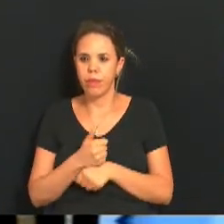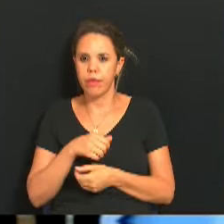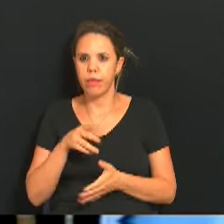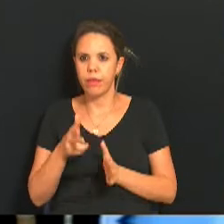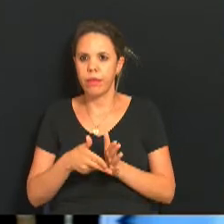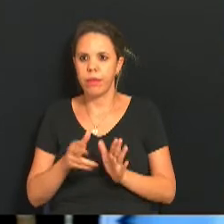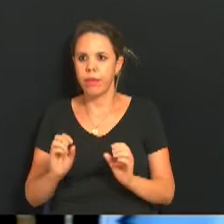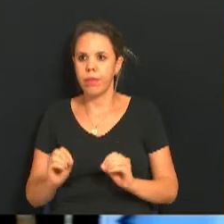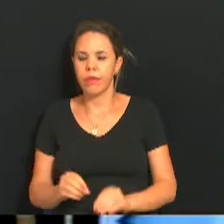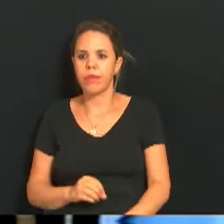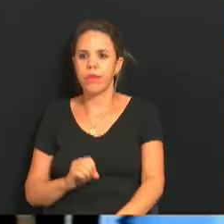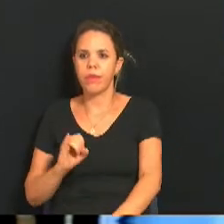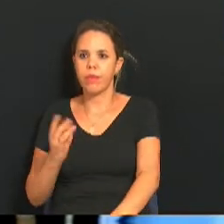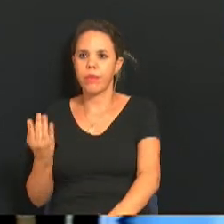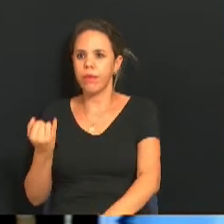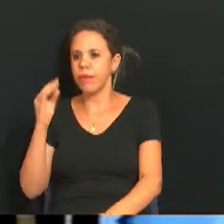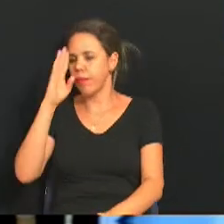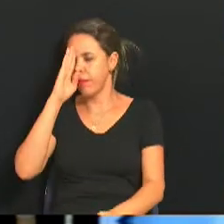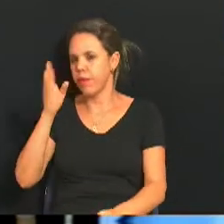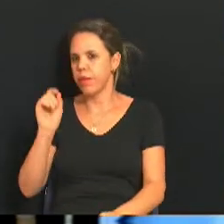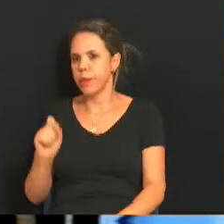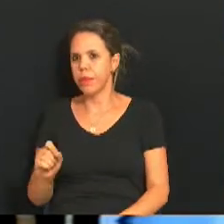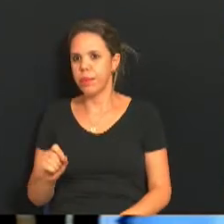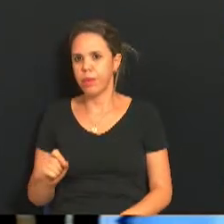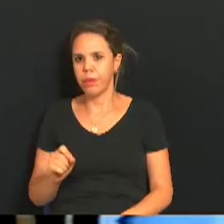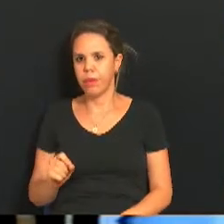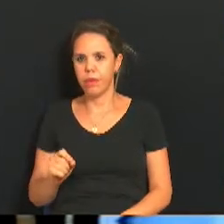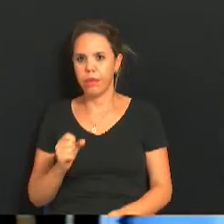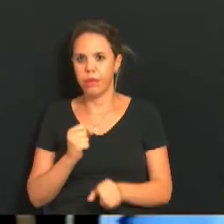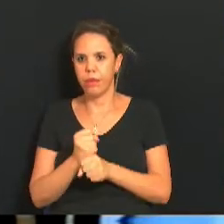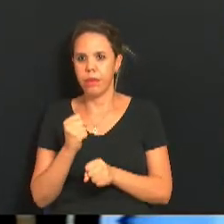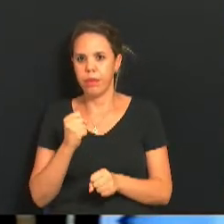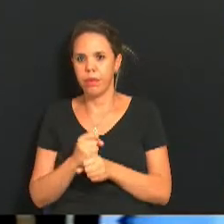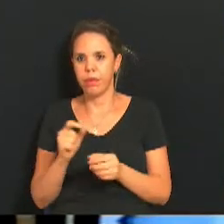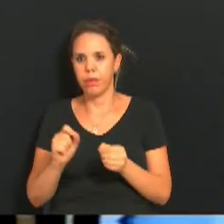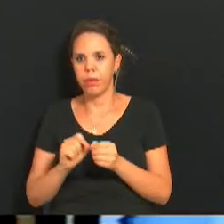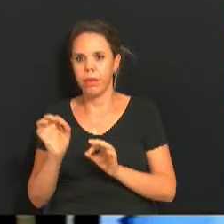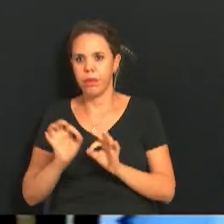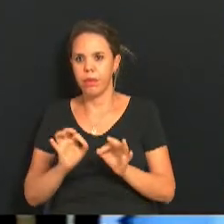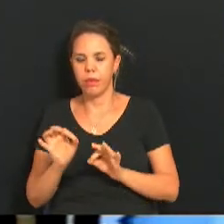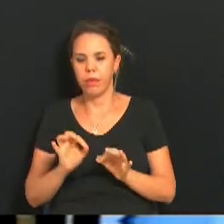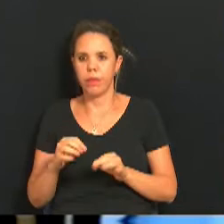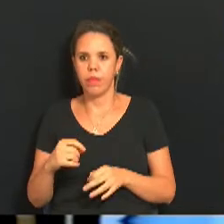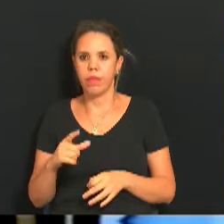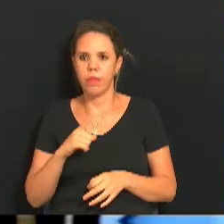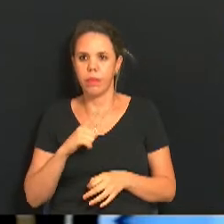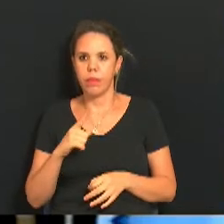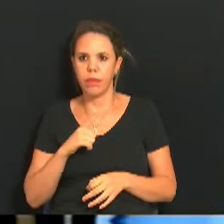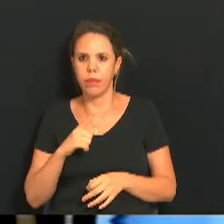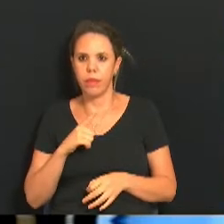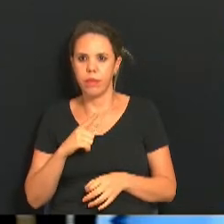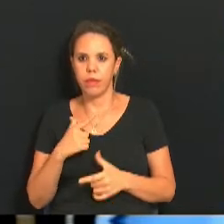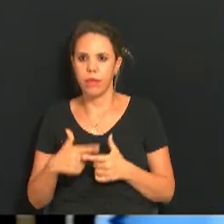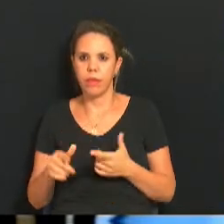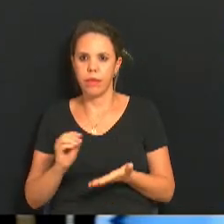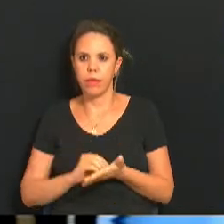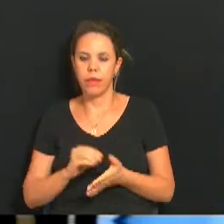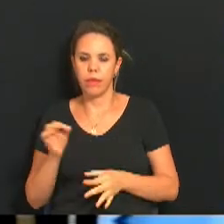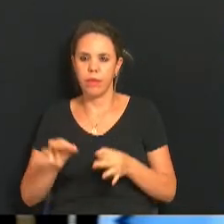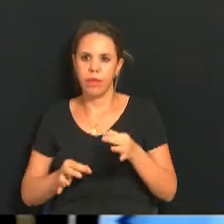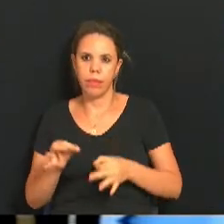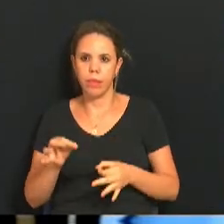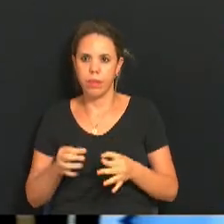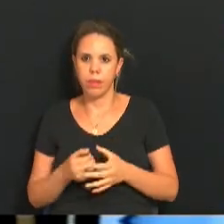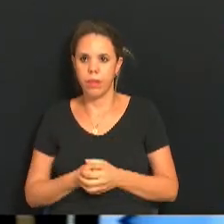é fundamental que essas identificações é porque senão a gente tem segurança jurídica na aplicação